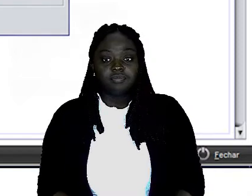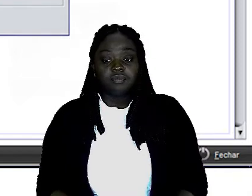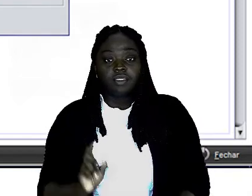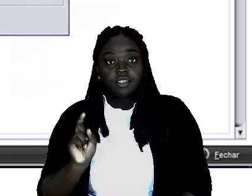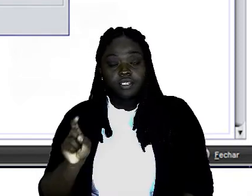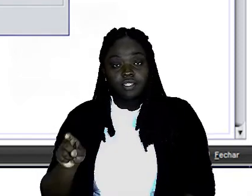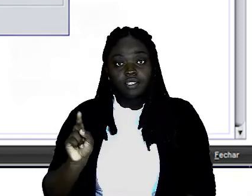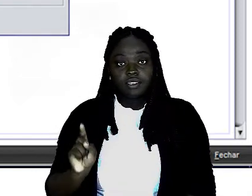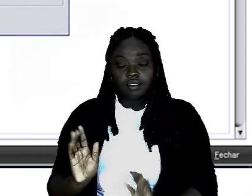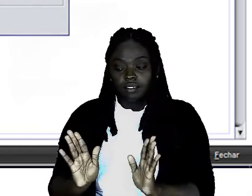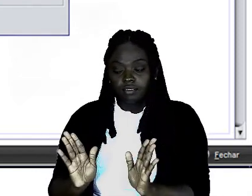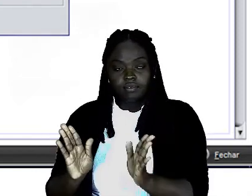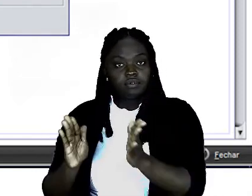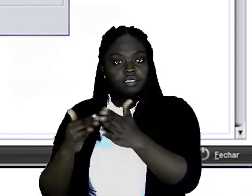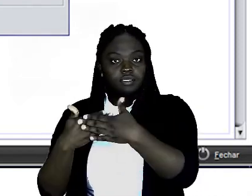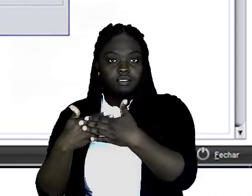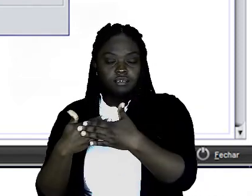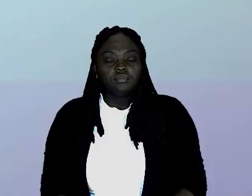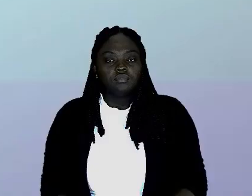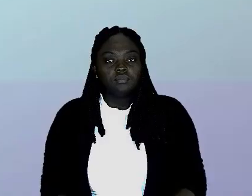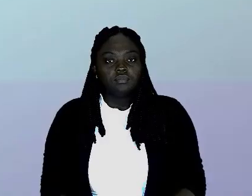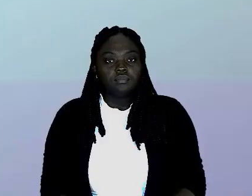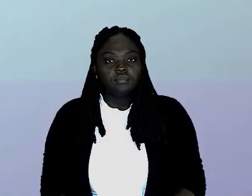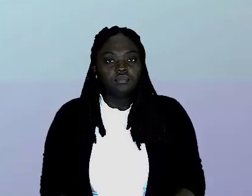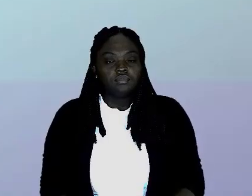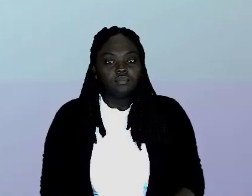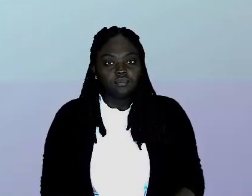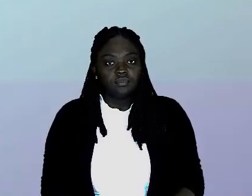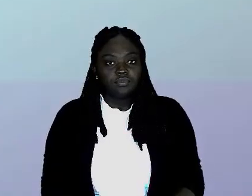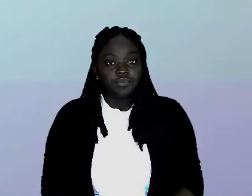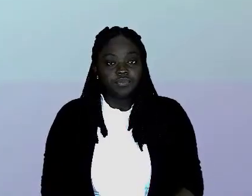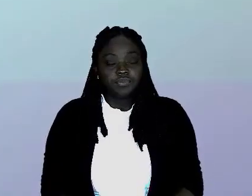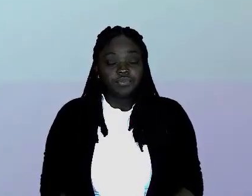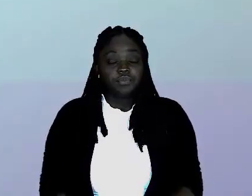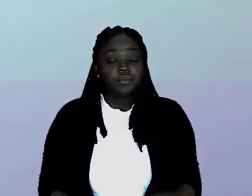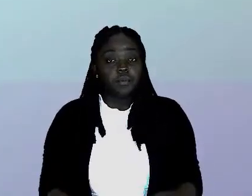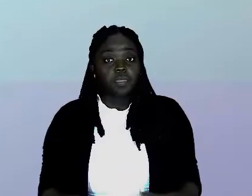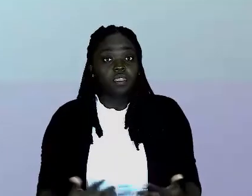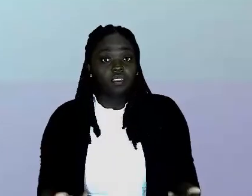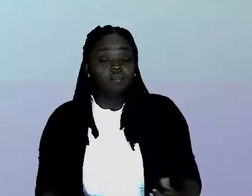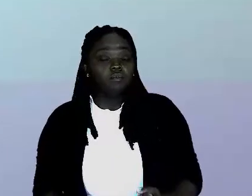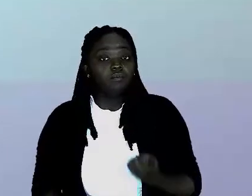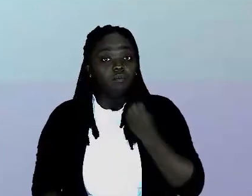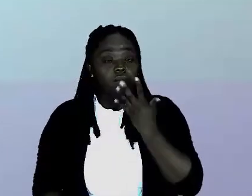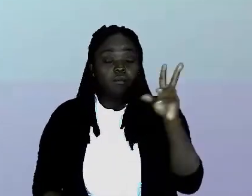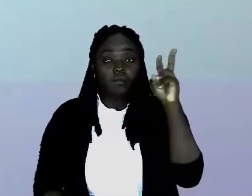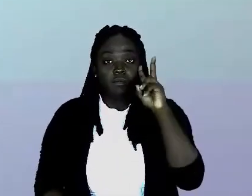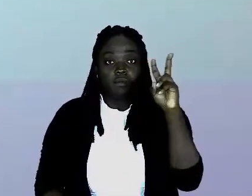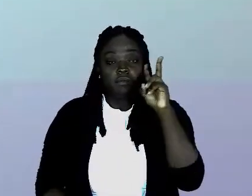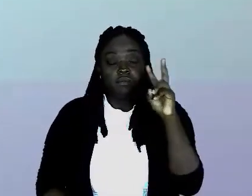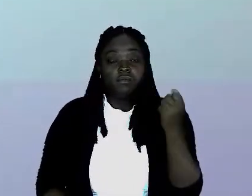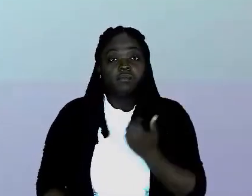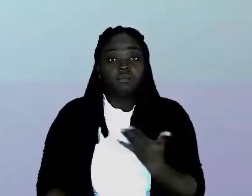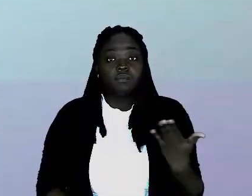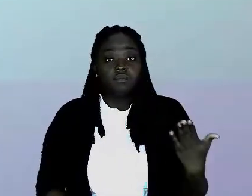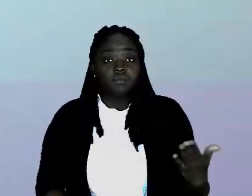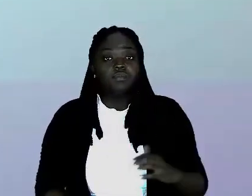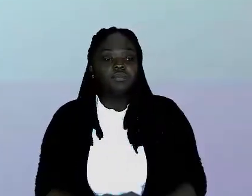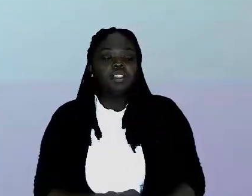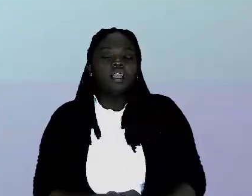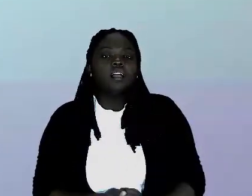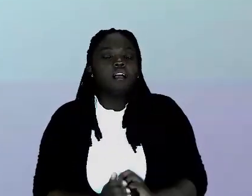Clique em Fechar ao final. Neste ponto, vale lembrar que para